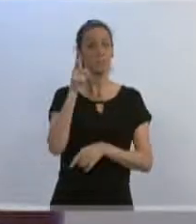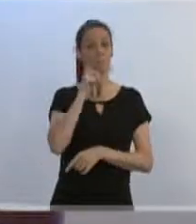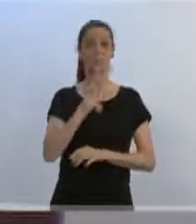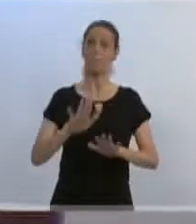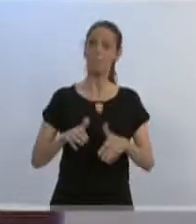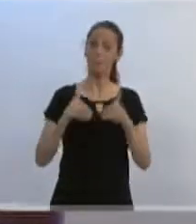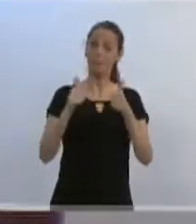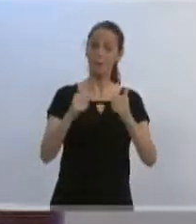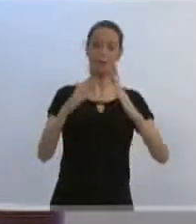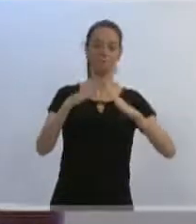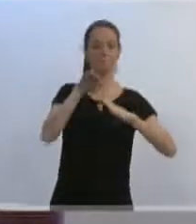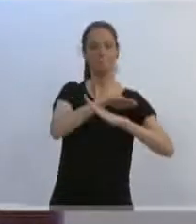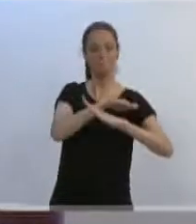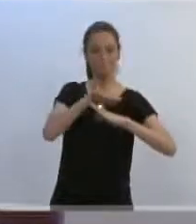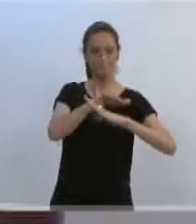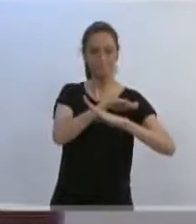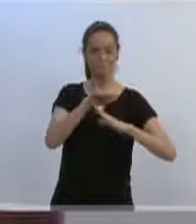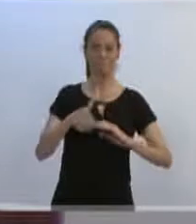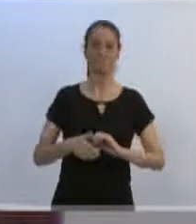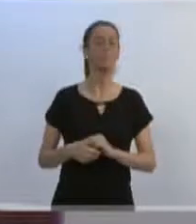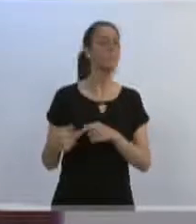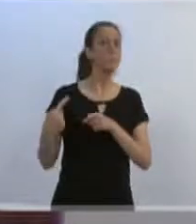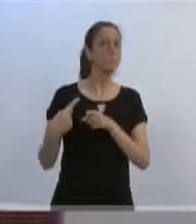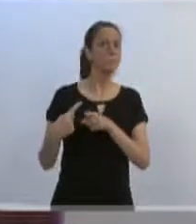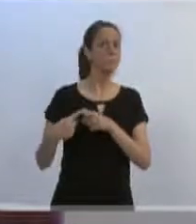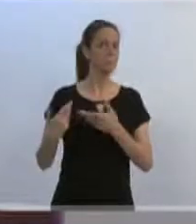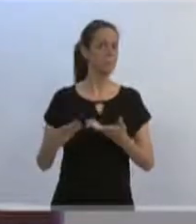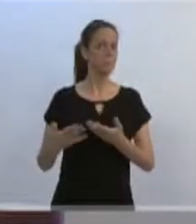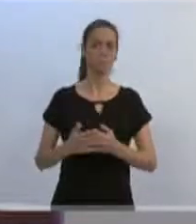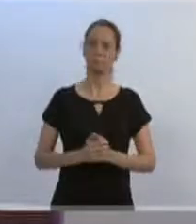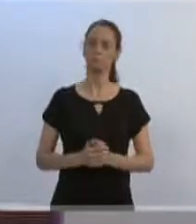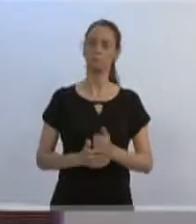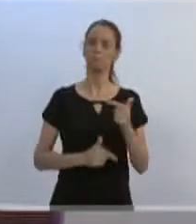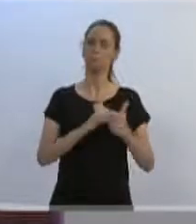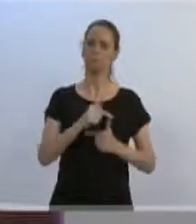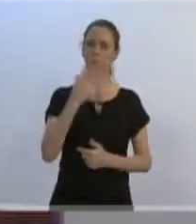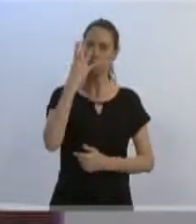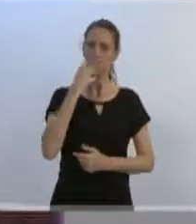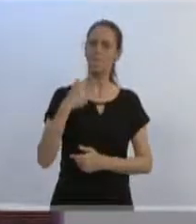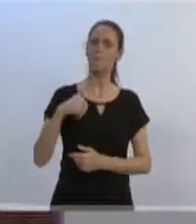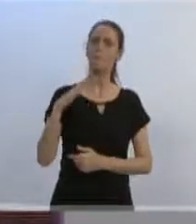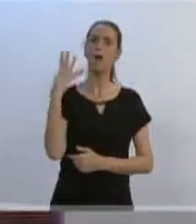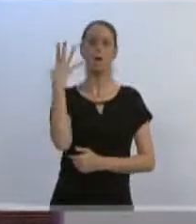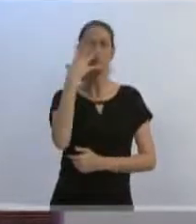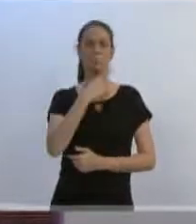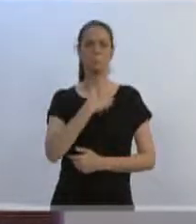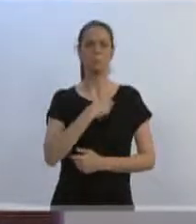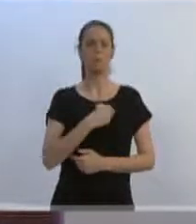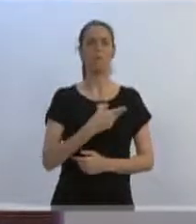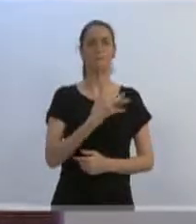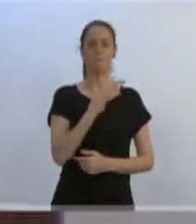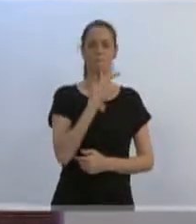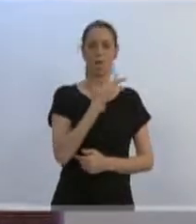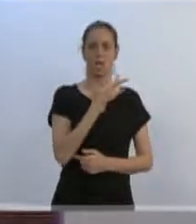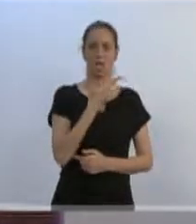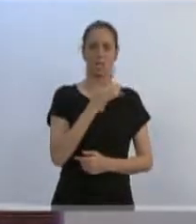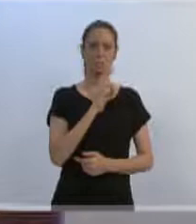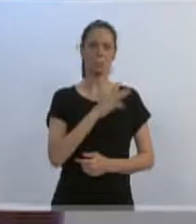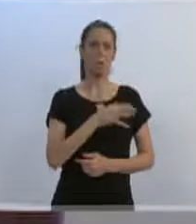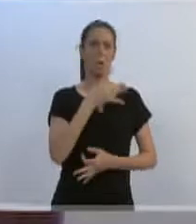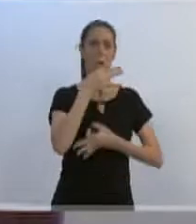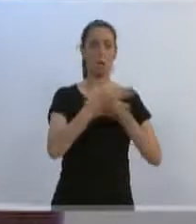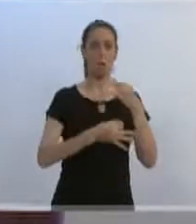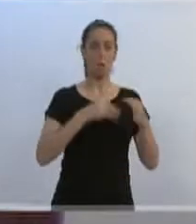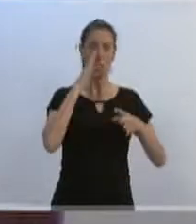daqueles telhado porque trabalha a sério é mais bonito criticar é tão fácil quer